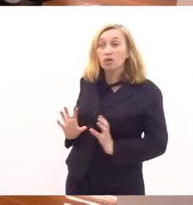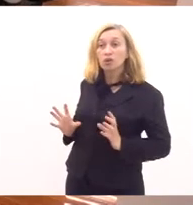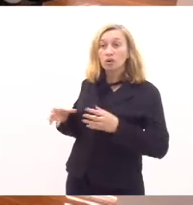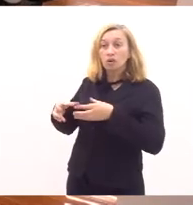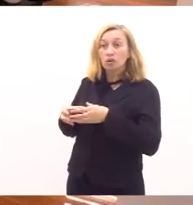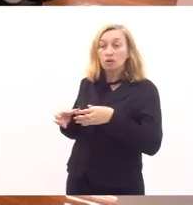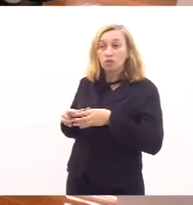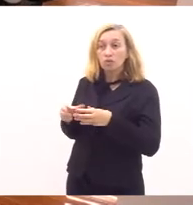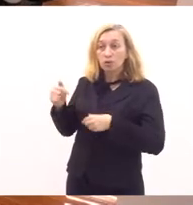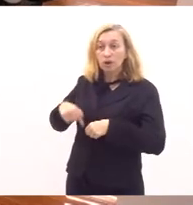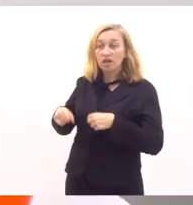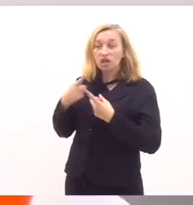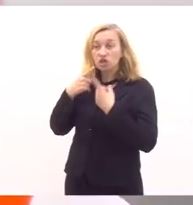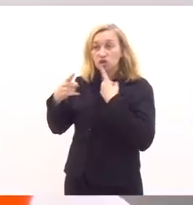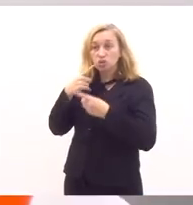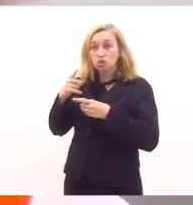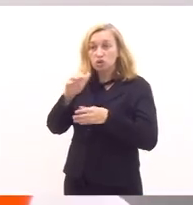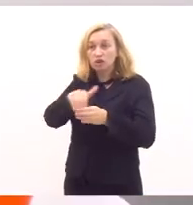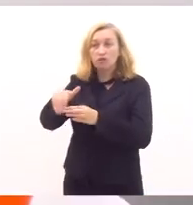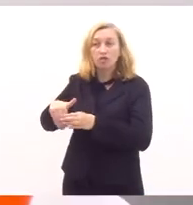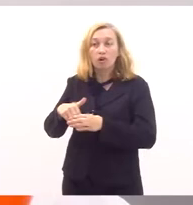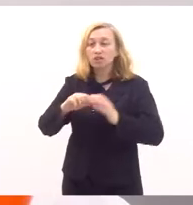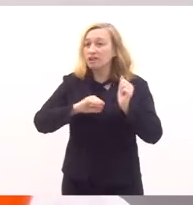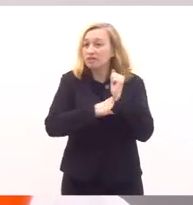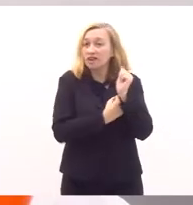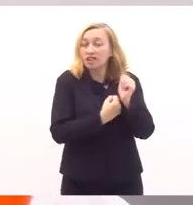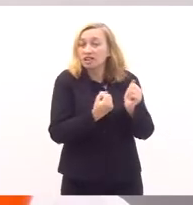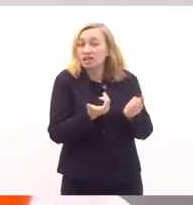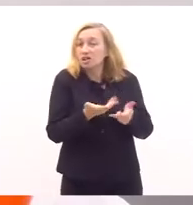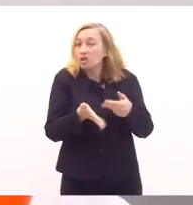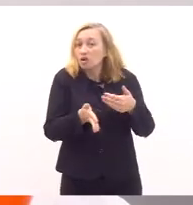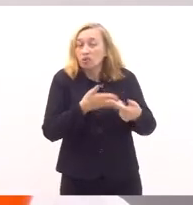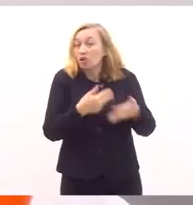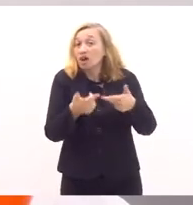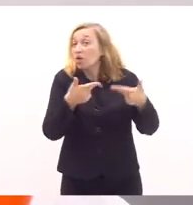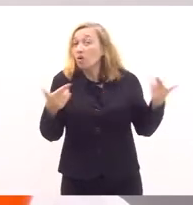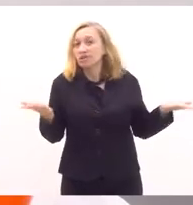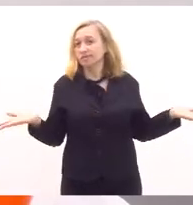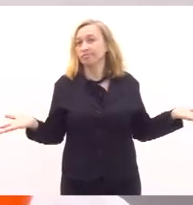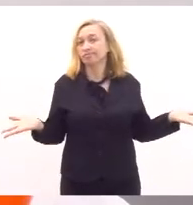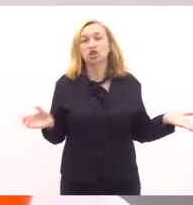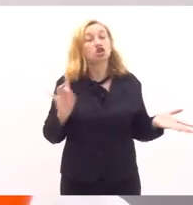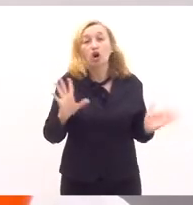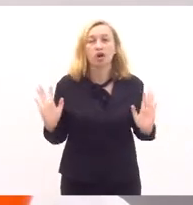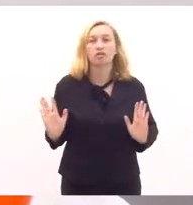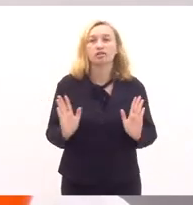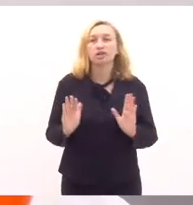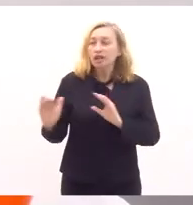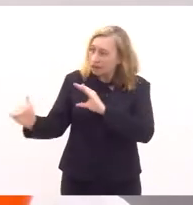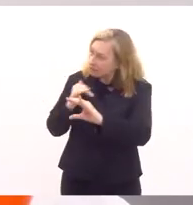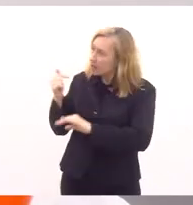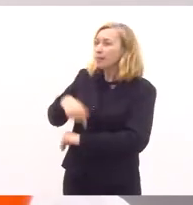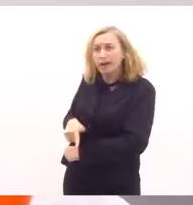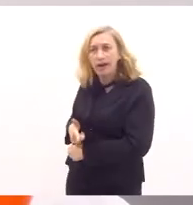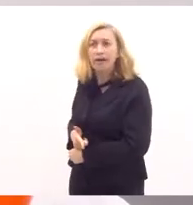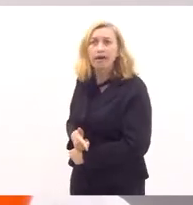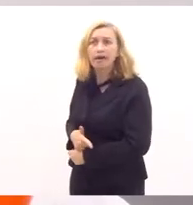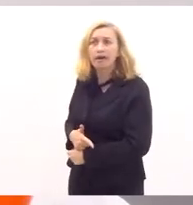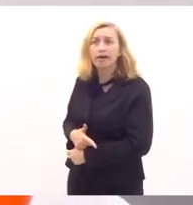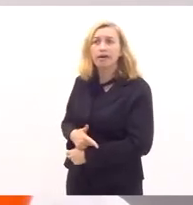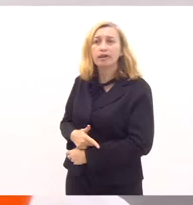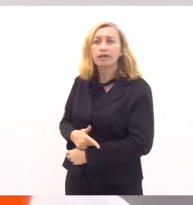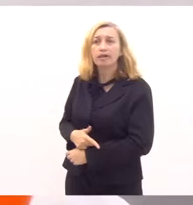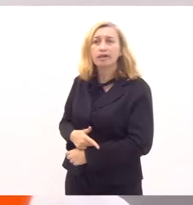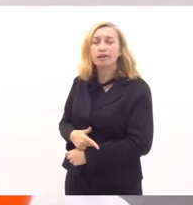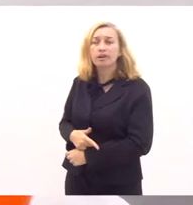colegiado discute e vota, veta, ou não. Só isso, envia para cá. O